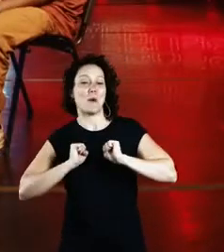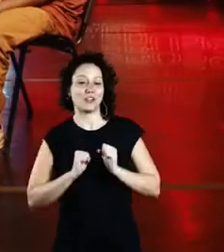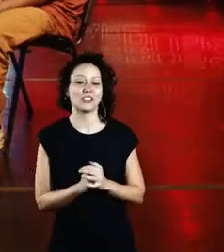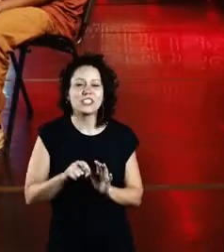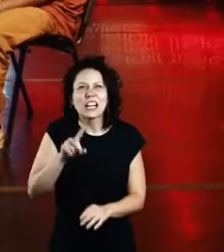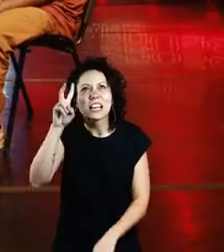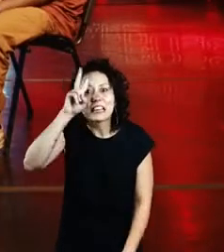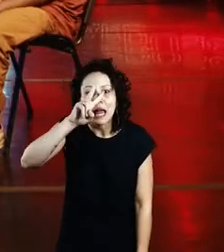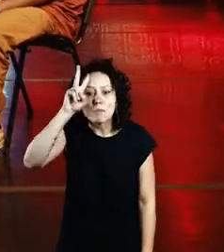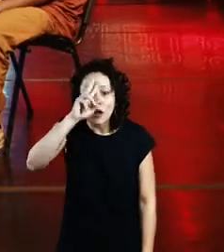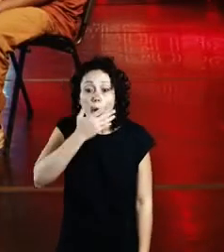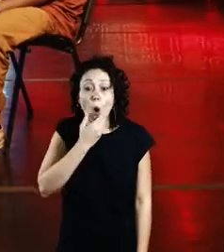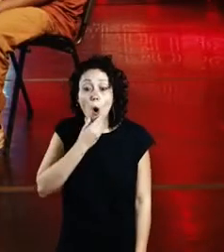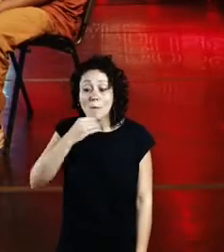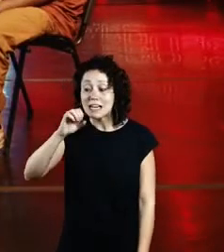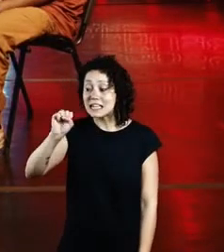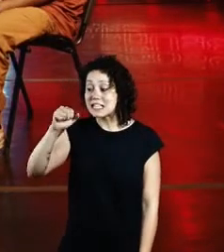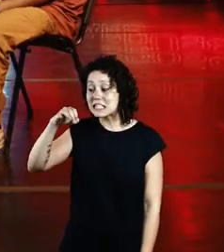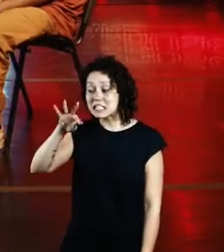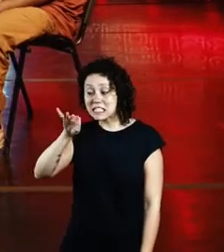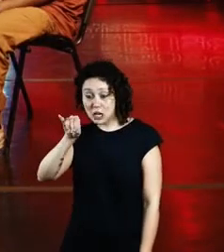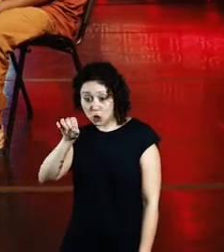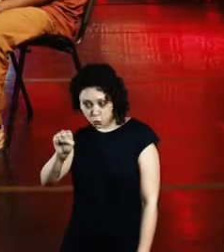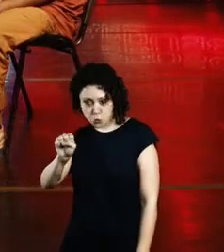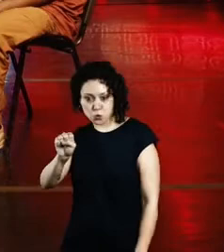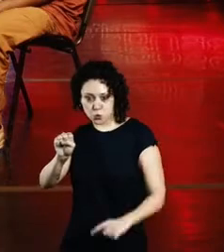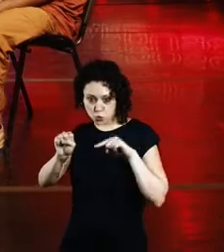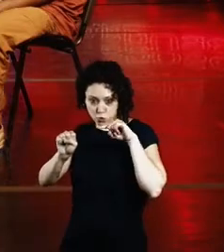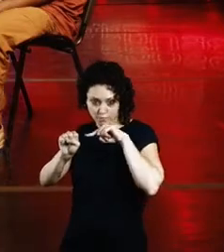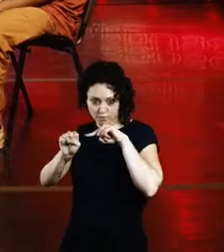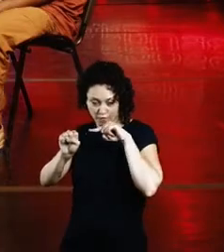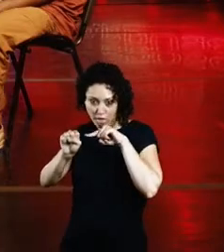Santos? O Santos era o agente internacional que trazia